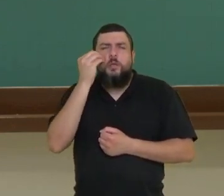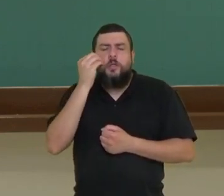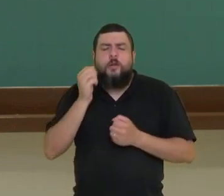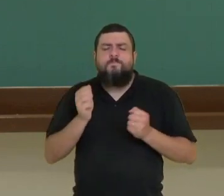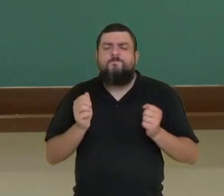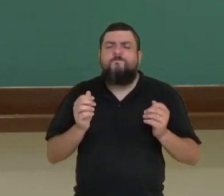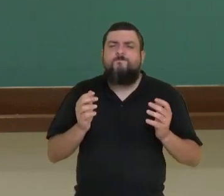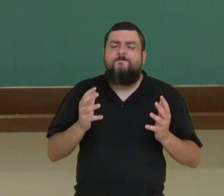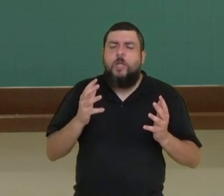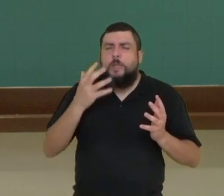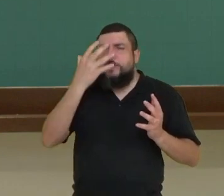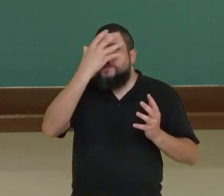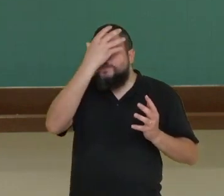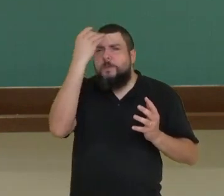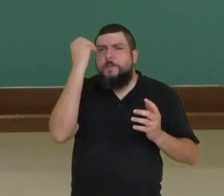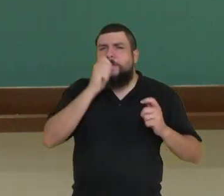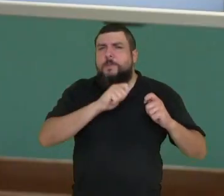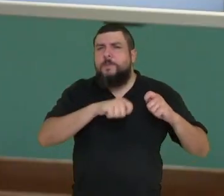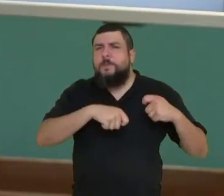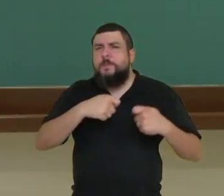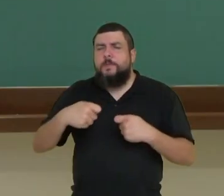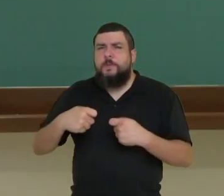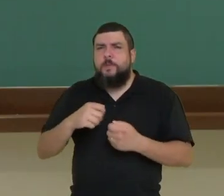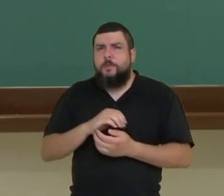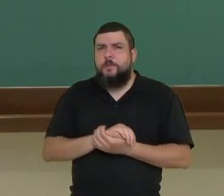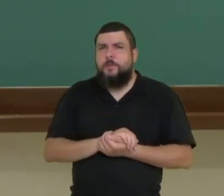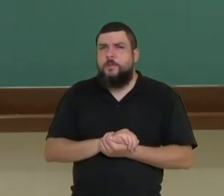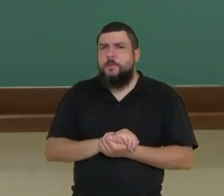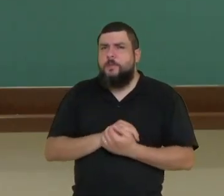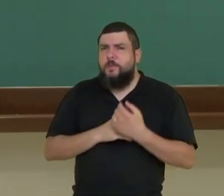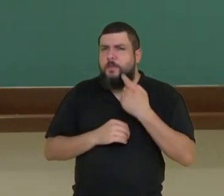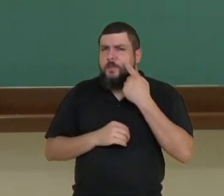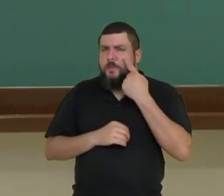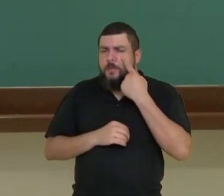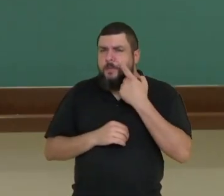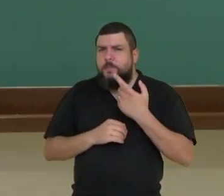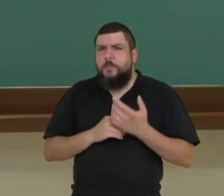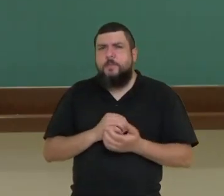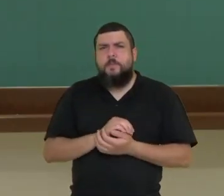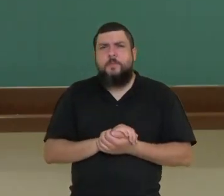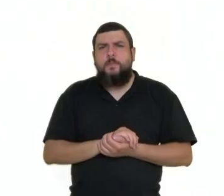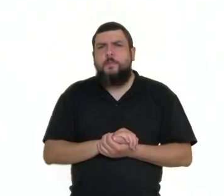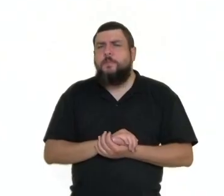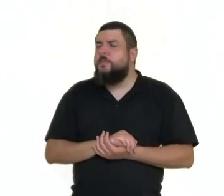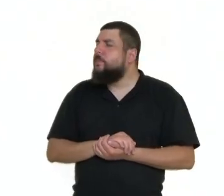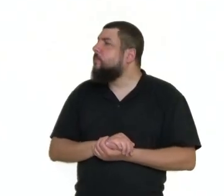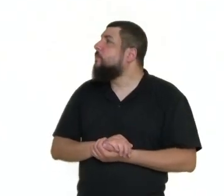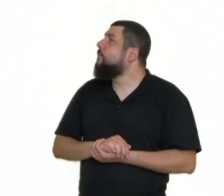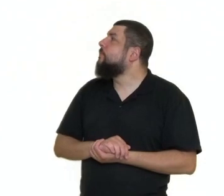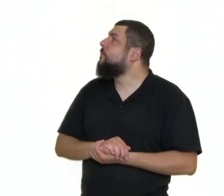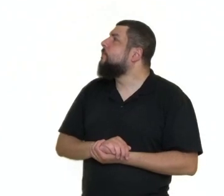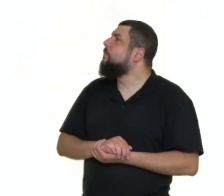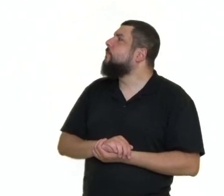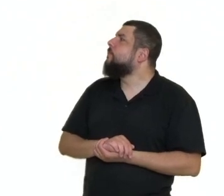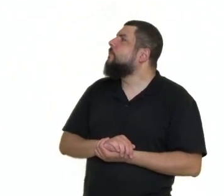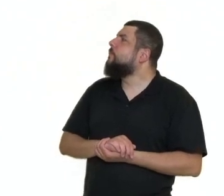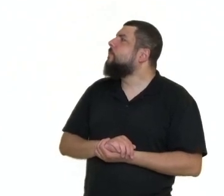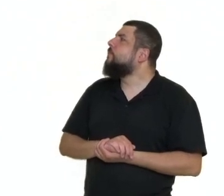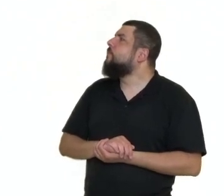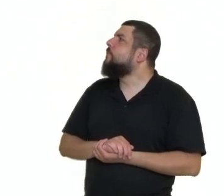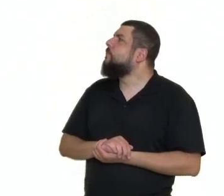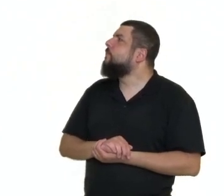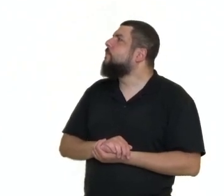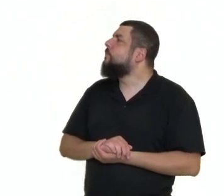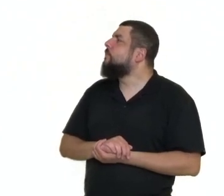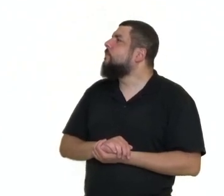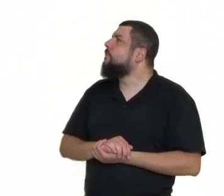as palavras? O que será preciso para falar e escrever bem? Além de conhecer, claro, o